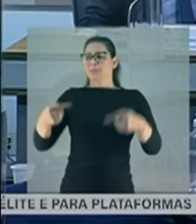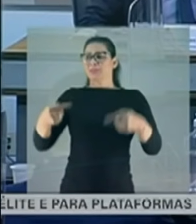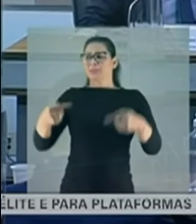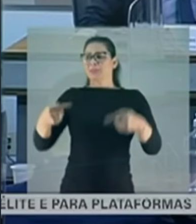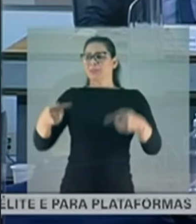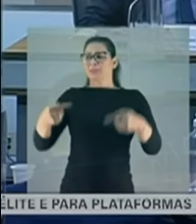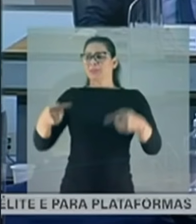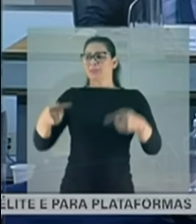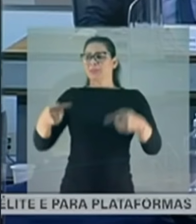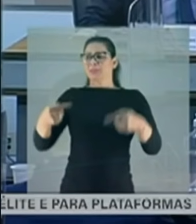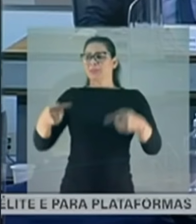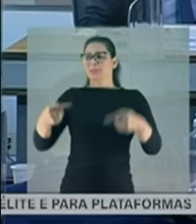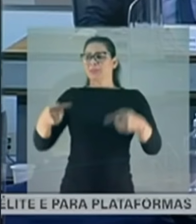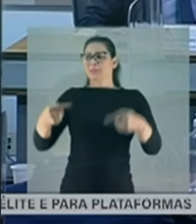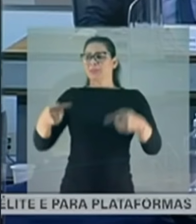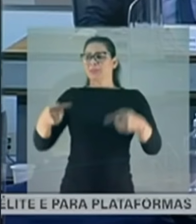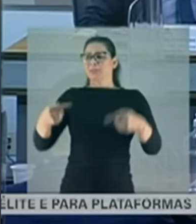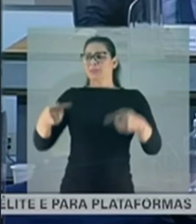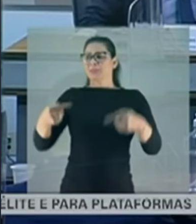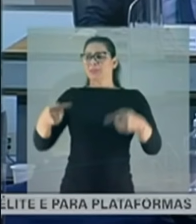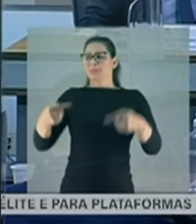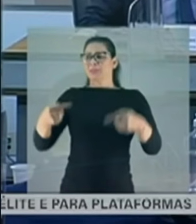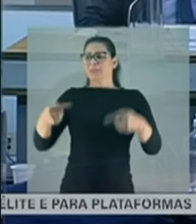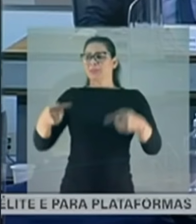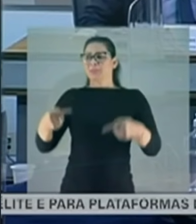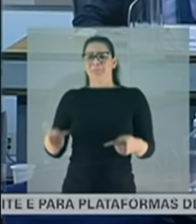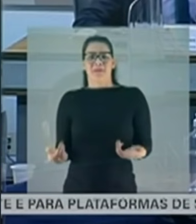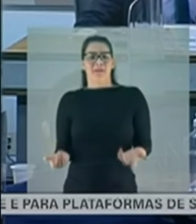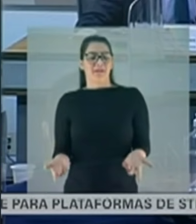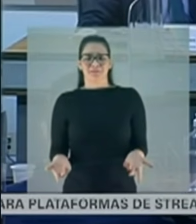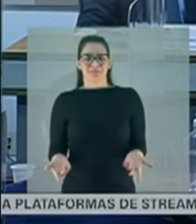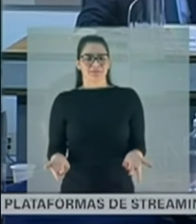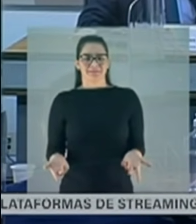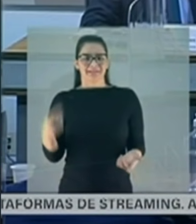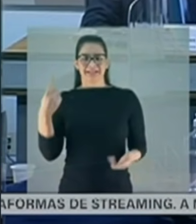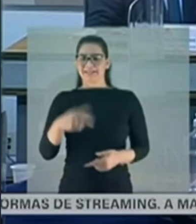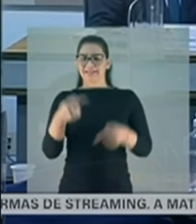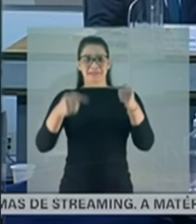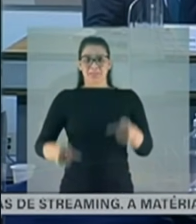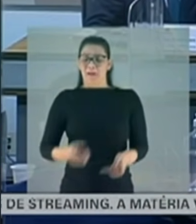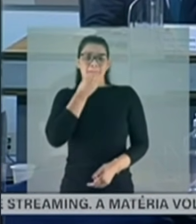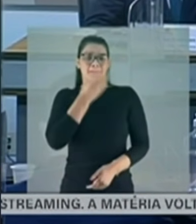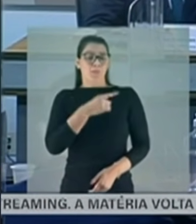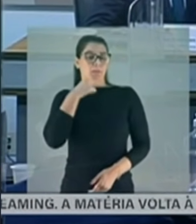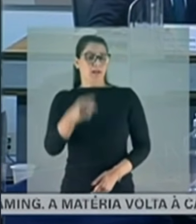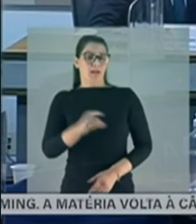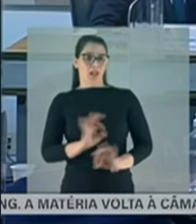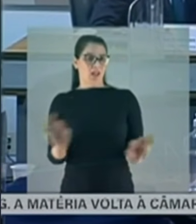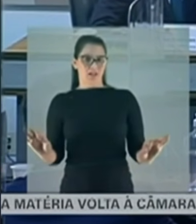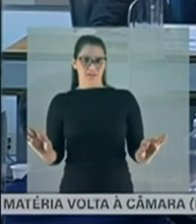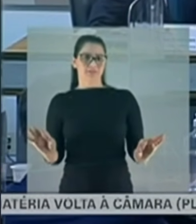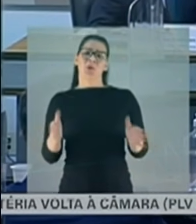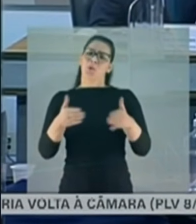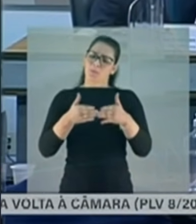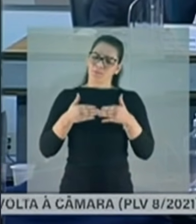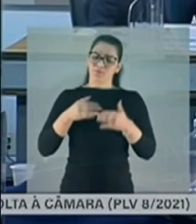diversas vezes em alguns casos de corrupção. Então, vamos seguir aqui com o vídeo. Esse debate não é bom para ninguém. Por favor,